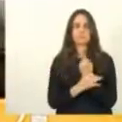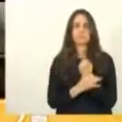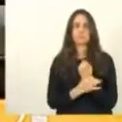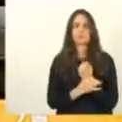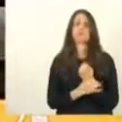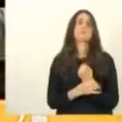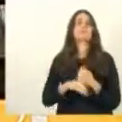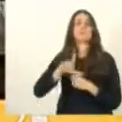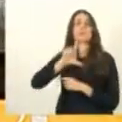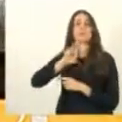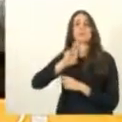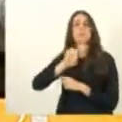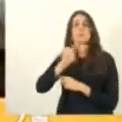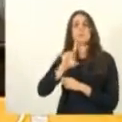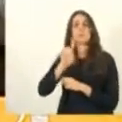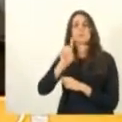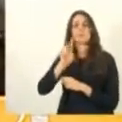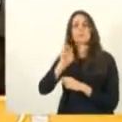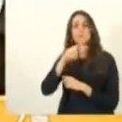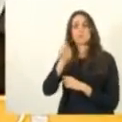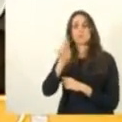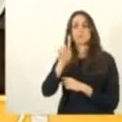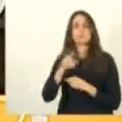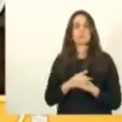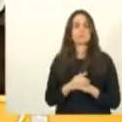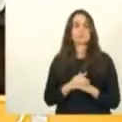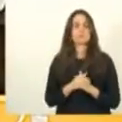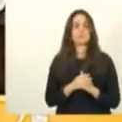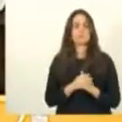voto do deputado Luiz Durão.